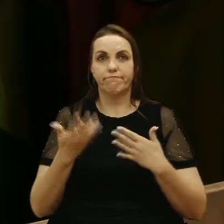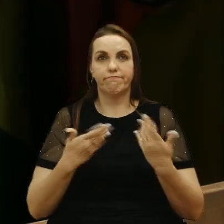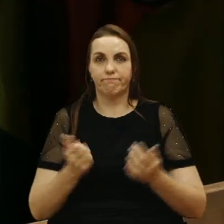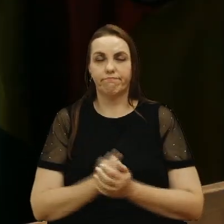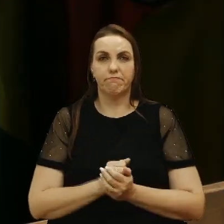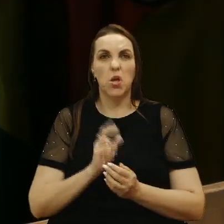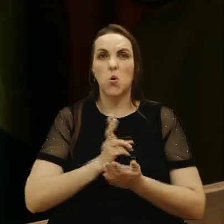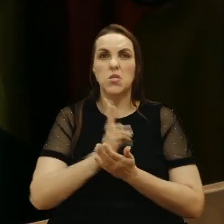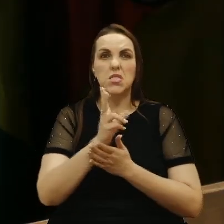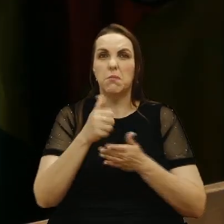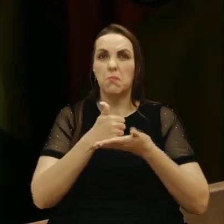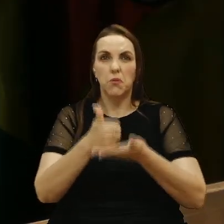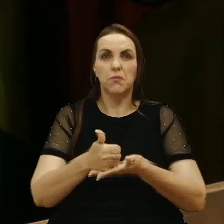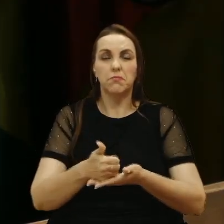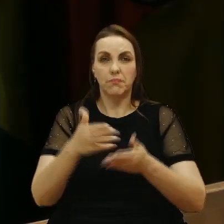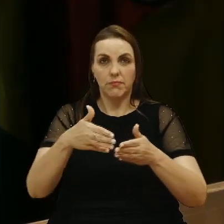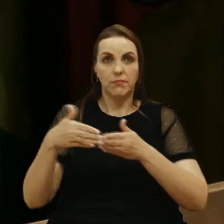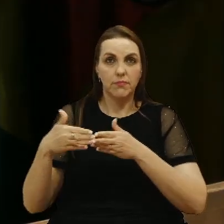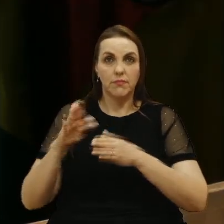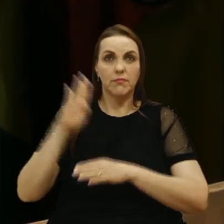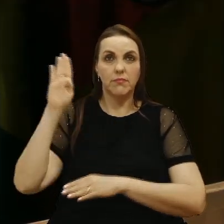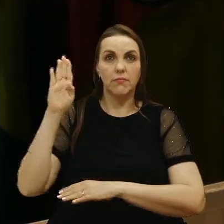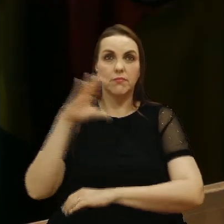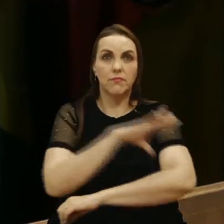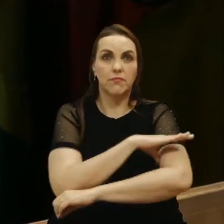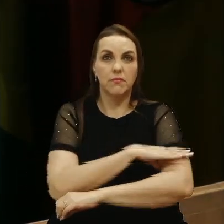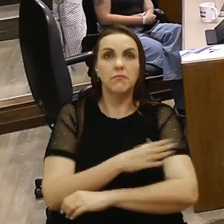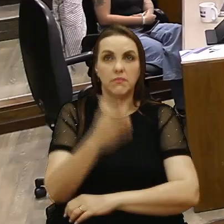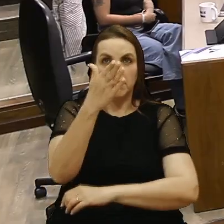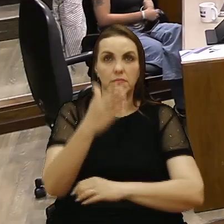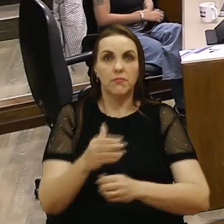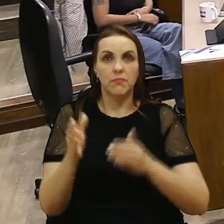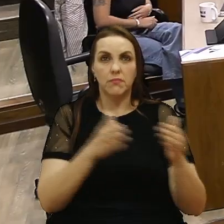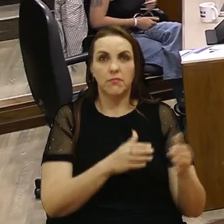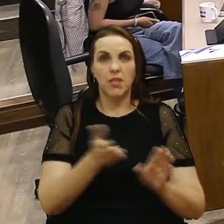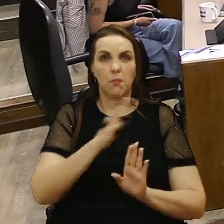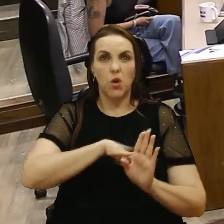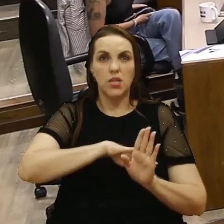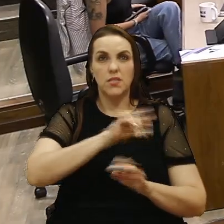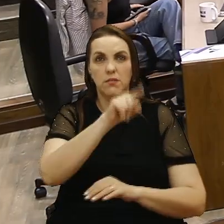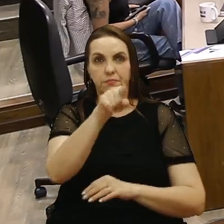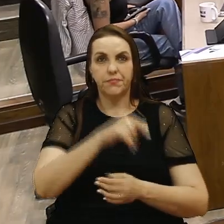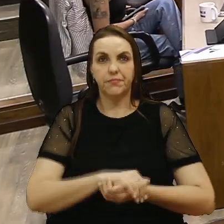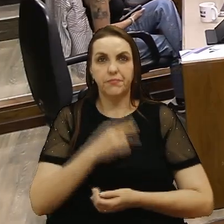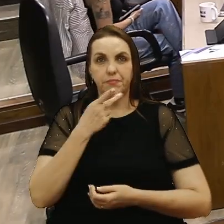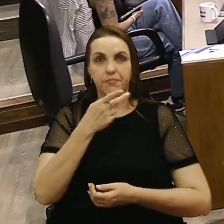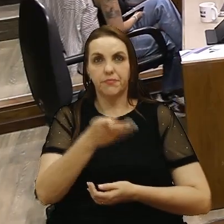vereador. hipócritas. Vereador Ramon, o senhor que está do lado dos hipócritas, por gentileza. Uma parte, vereador.